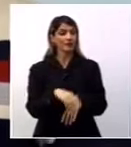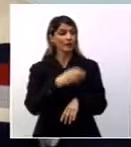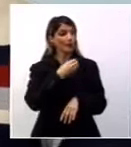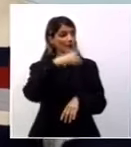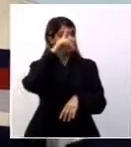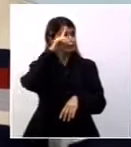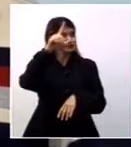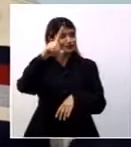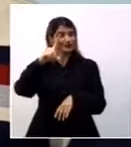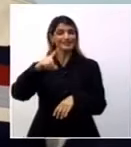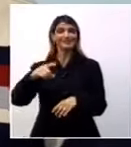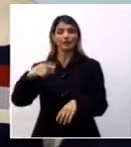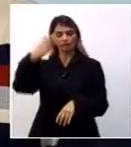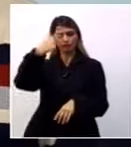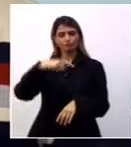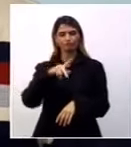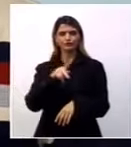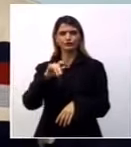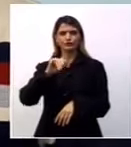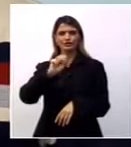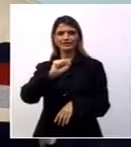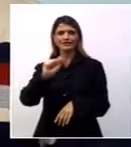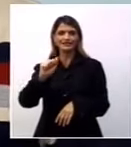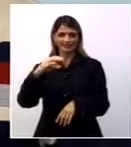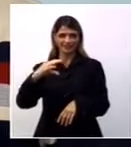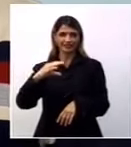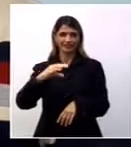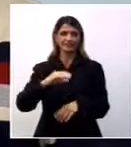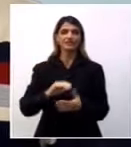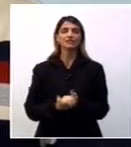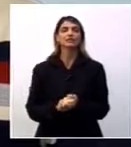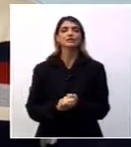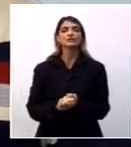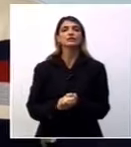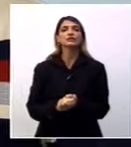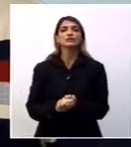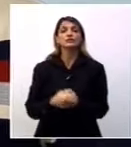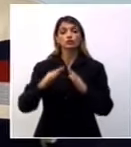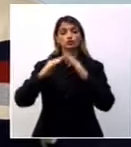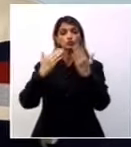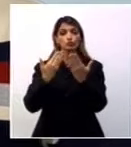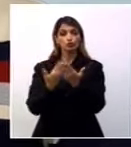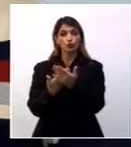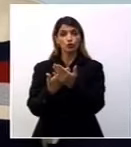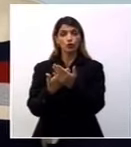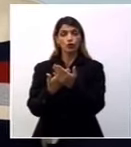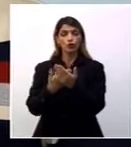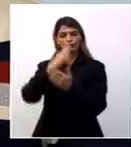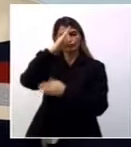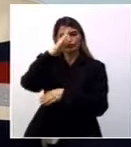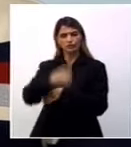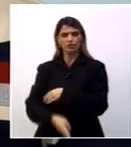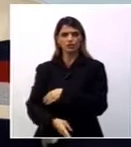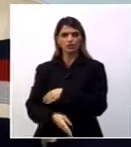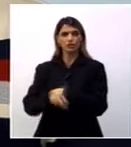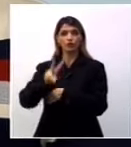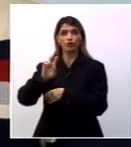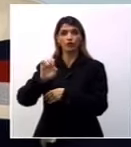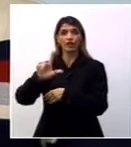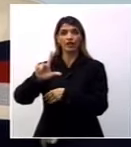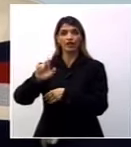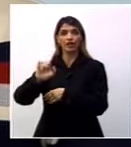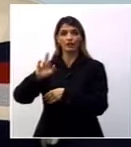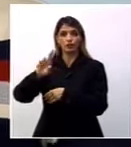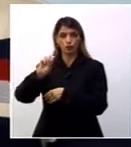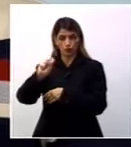dia a todos. Eu sou o professor Isaac, eu sou o professor José Geraldo de Lima, na Escola em Tempo Integral, que fica em Veleiros. Eu